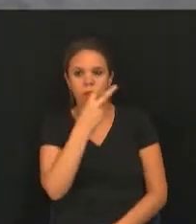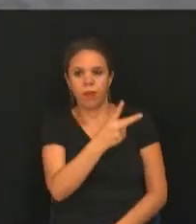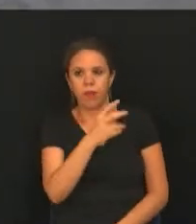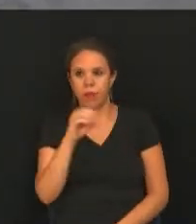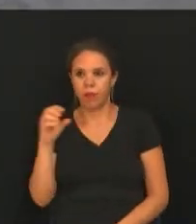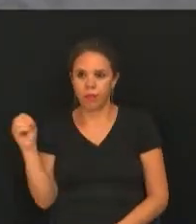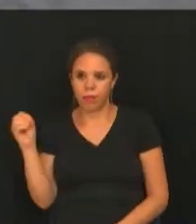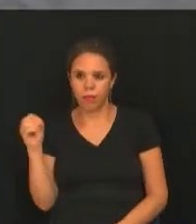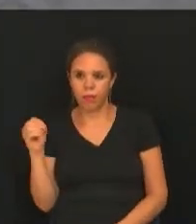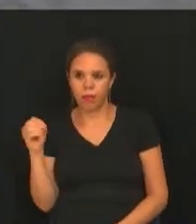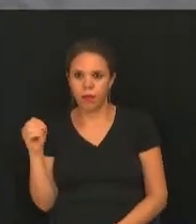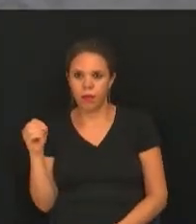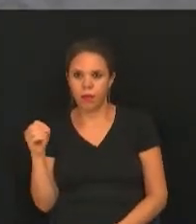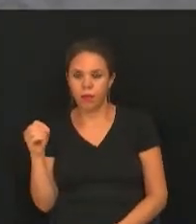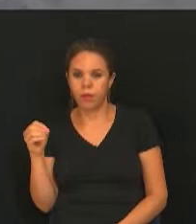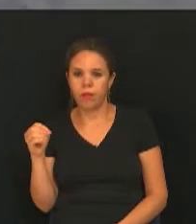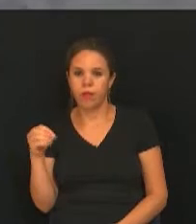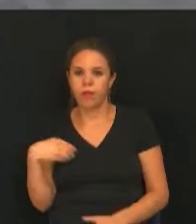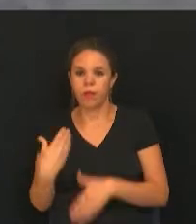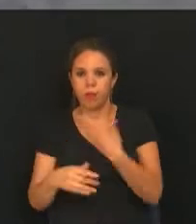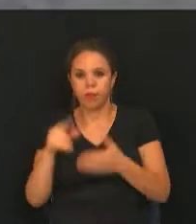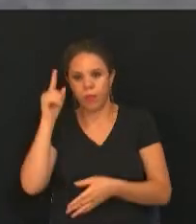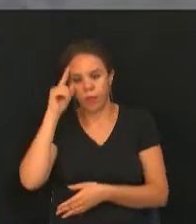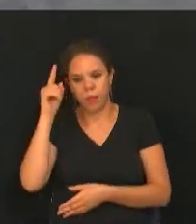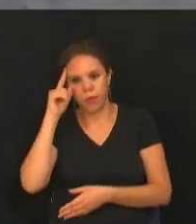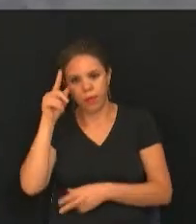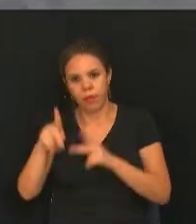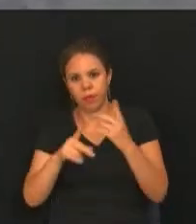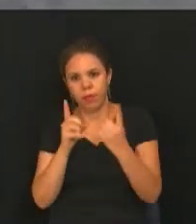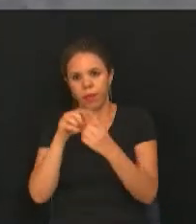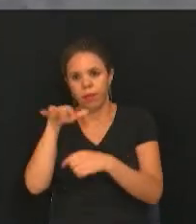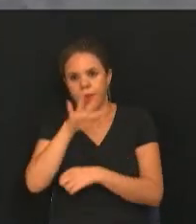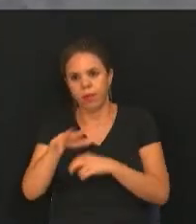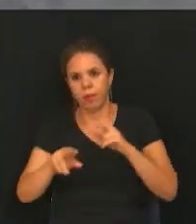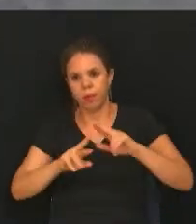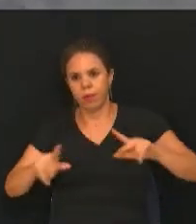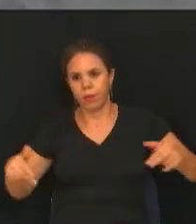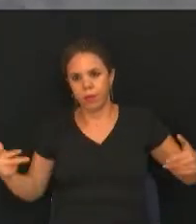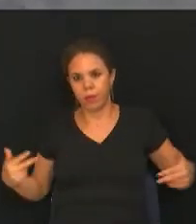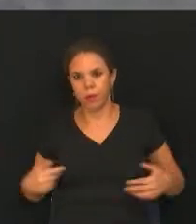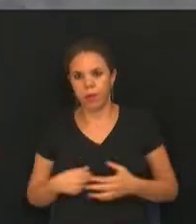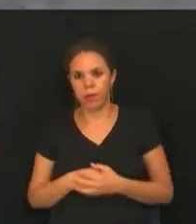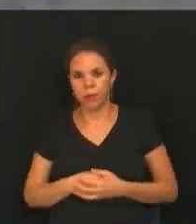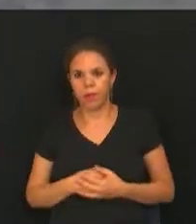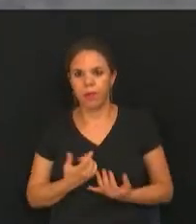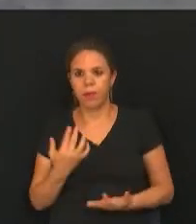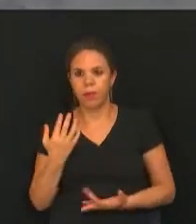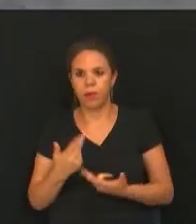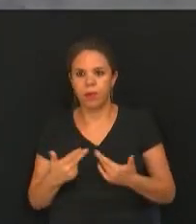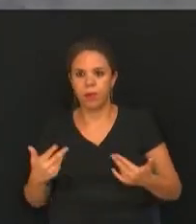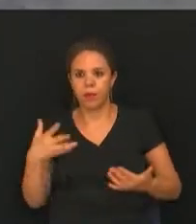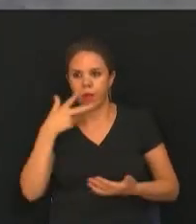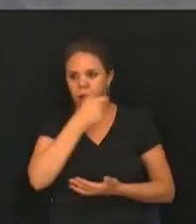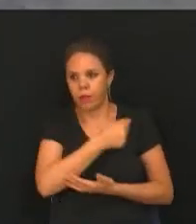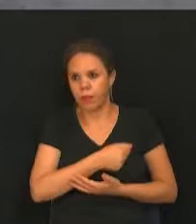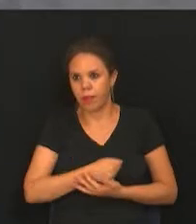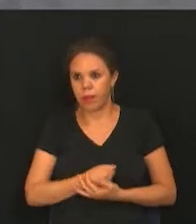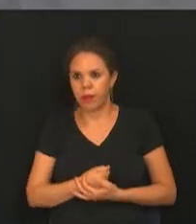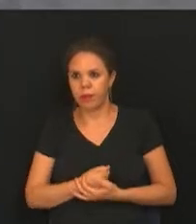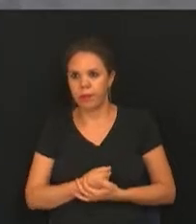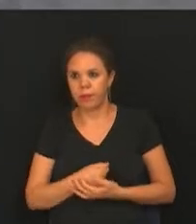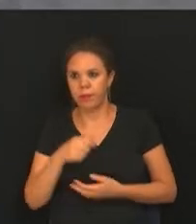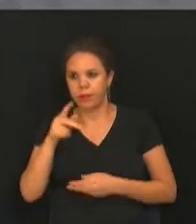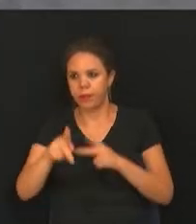bombeiros que diuturnamente atende a população nas mais variadas ocorrências, seja de incêndio, resgate ou salvamento. O que é que a pessoa